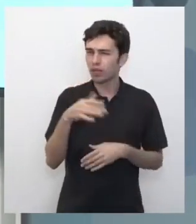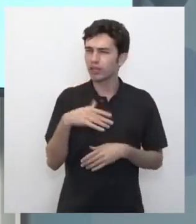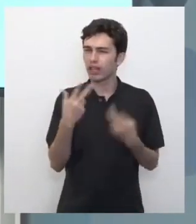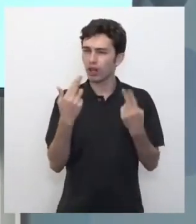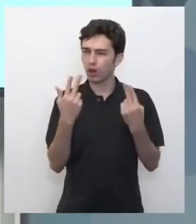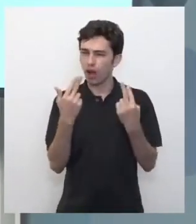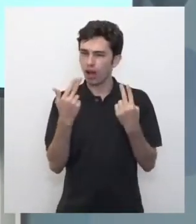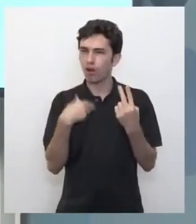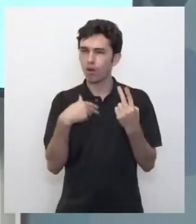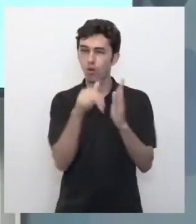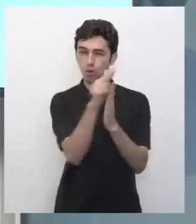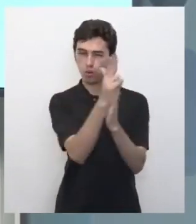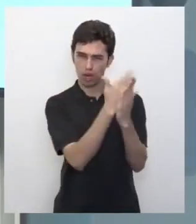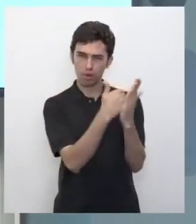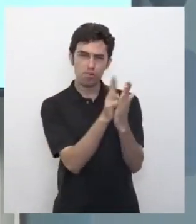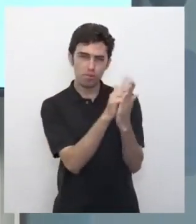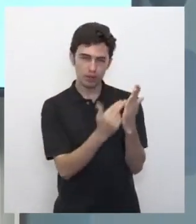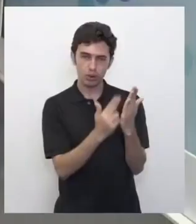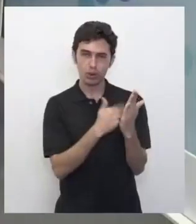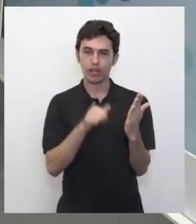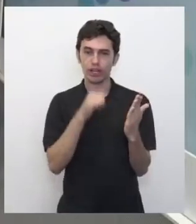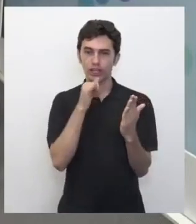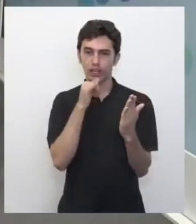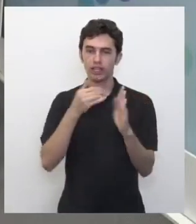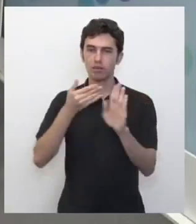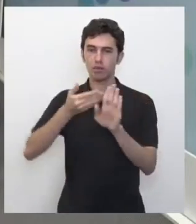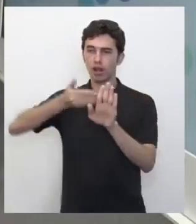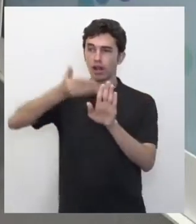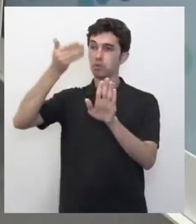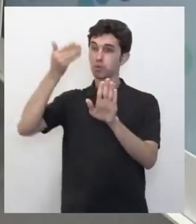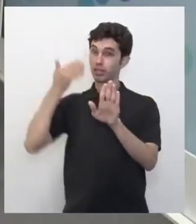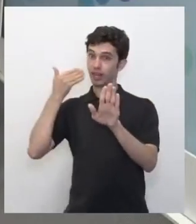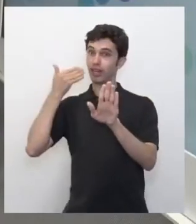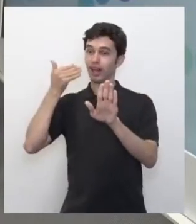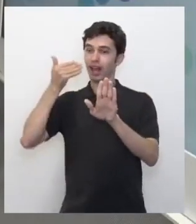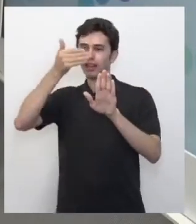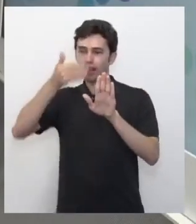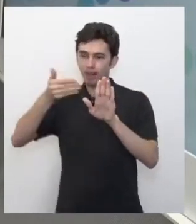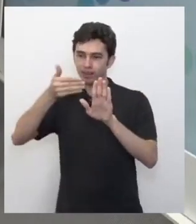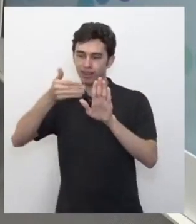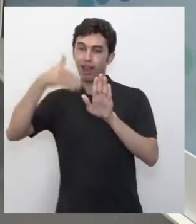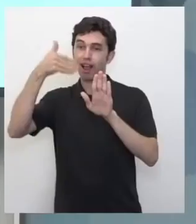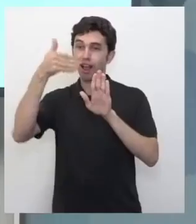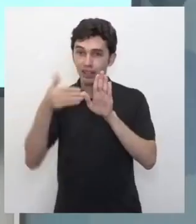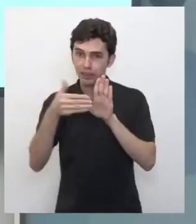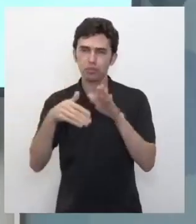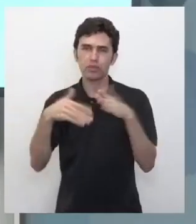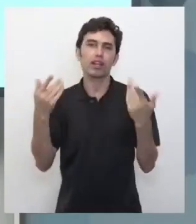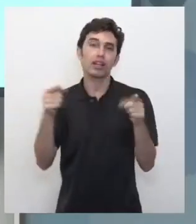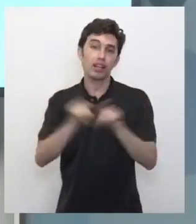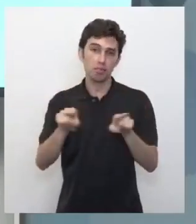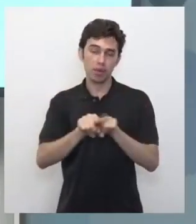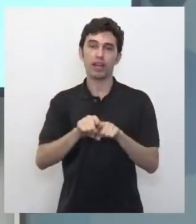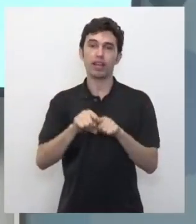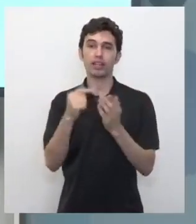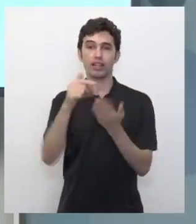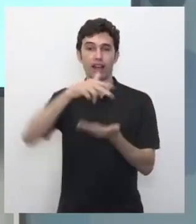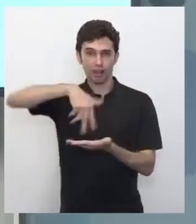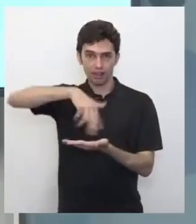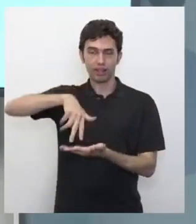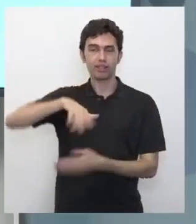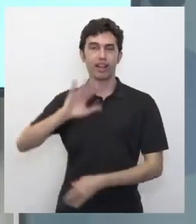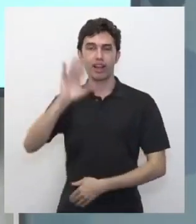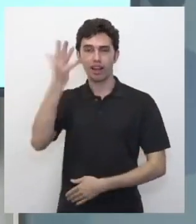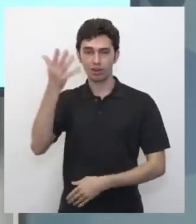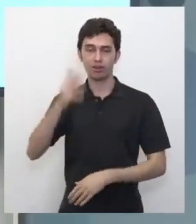pintura. Sim. Né, que nós temos primeiro plano, a imagem, segundo plano e assim vai. Na dança também acontece isso até para uma visualização melhor